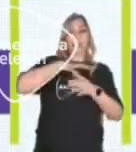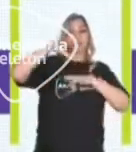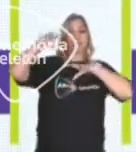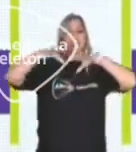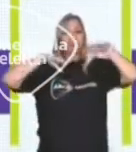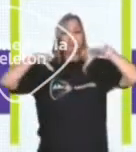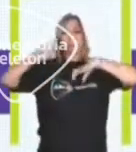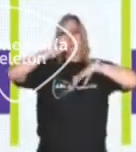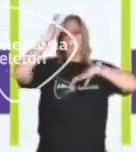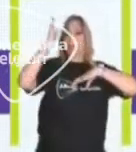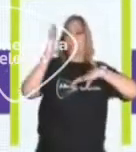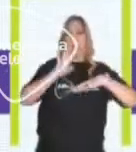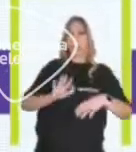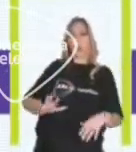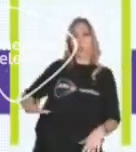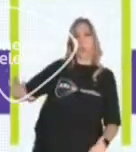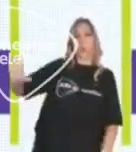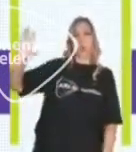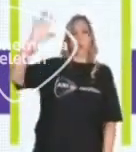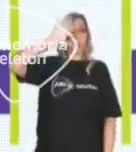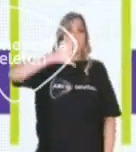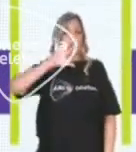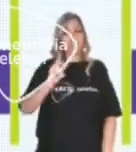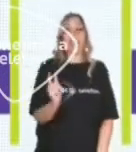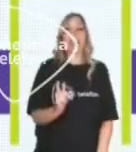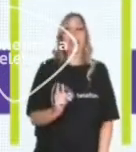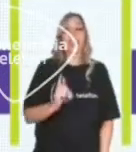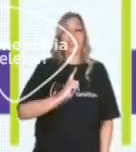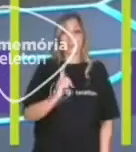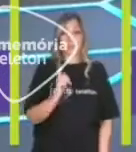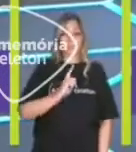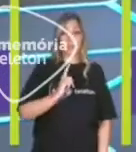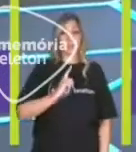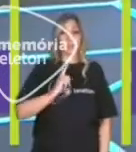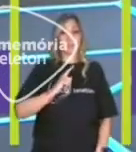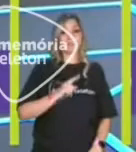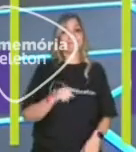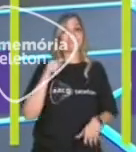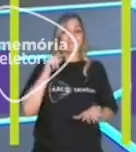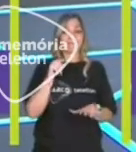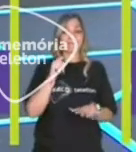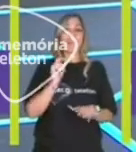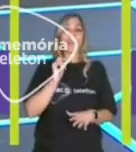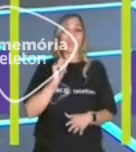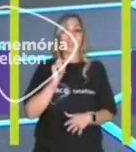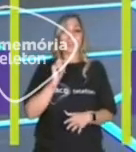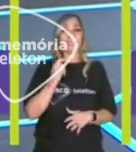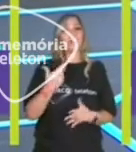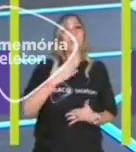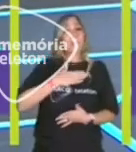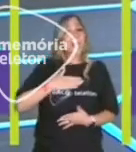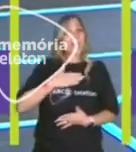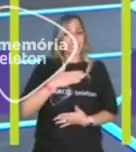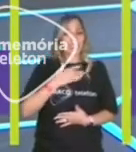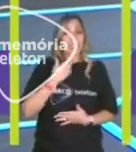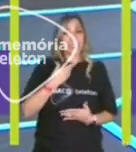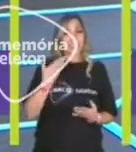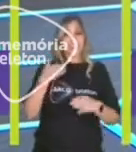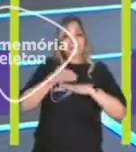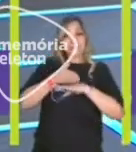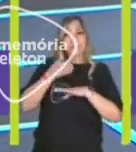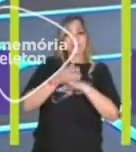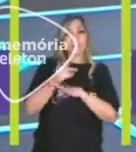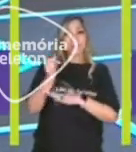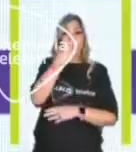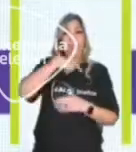espalhadas por todo o Brasil E aí e temos aí um privilégio né de poder estar aqui através